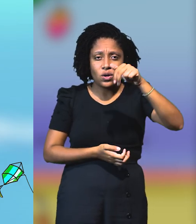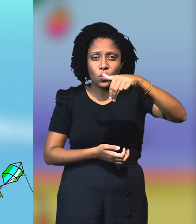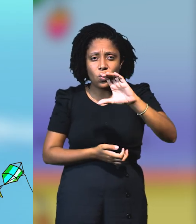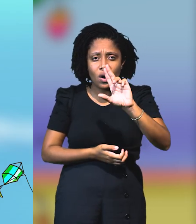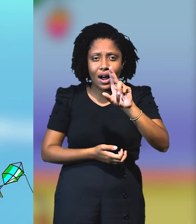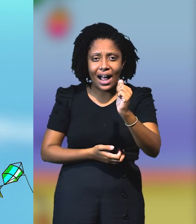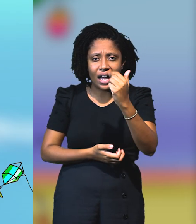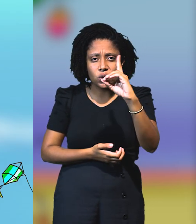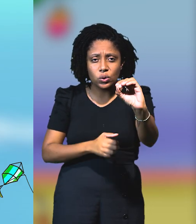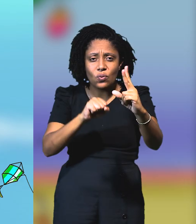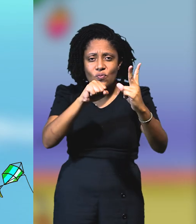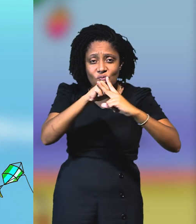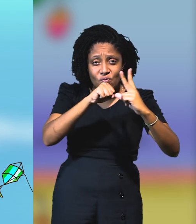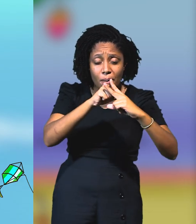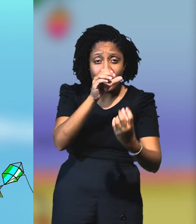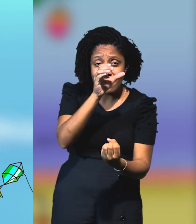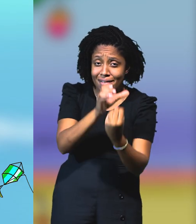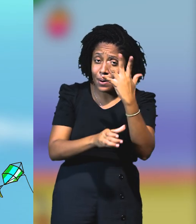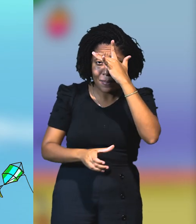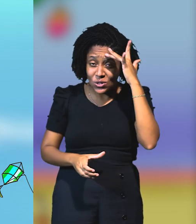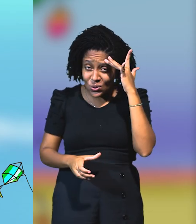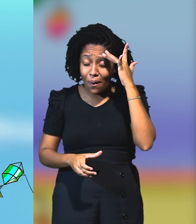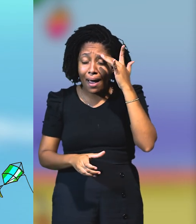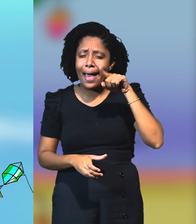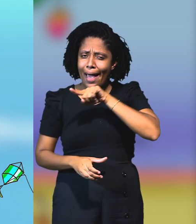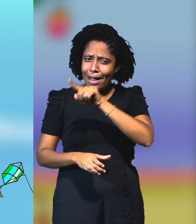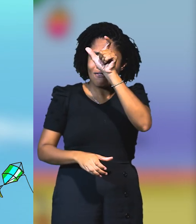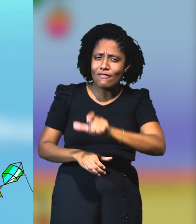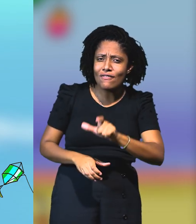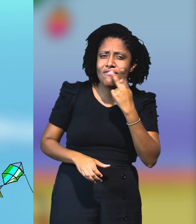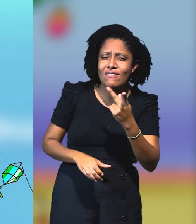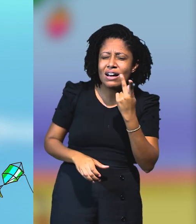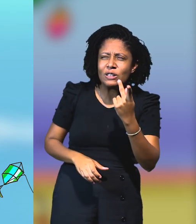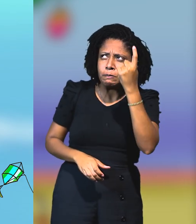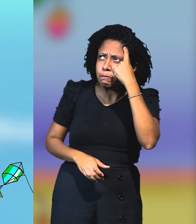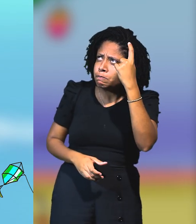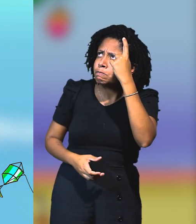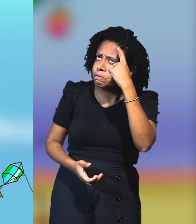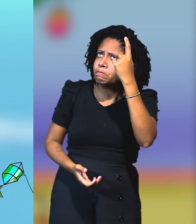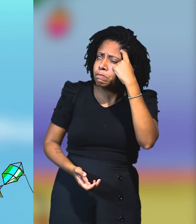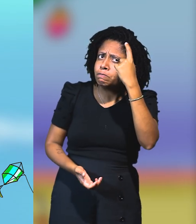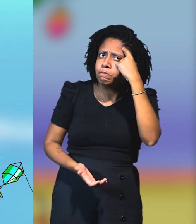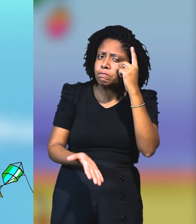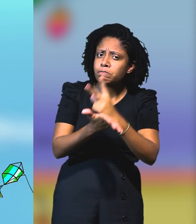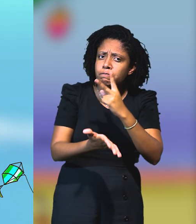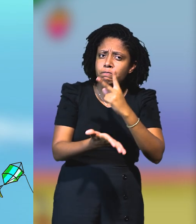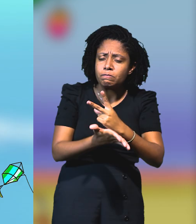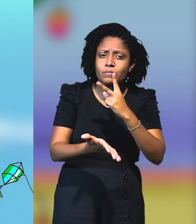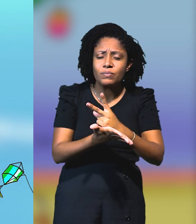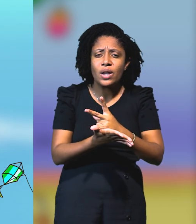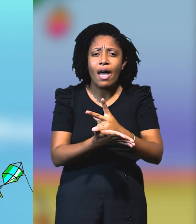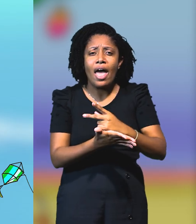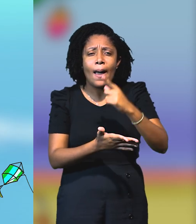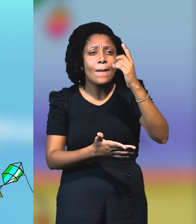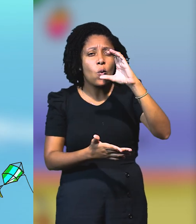Encucado, verbo criado pelo povo para dizer que alguém está cismado com alguma coisa